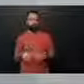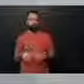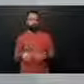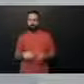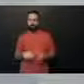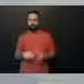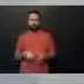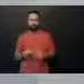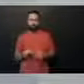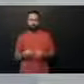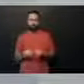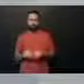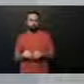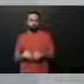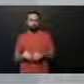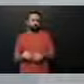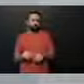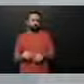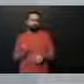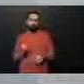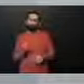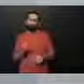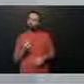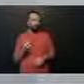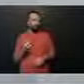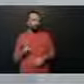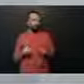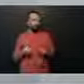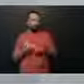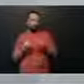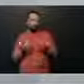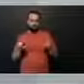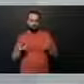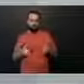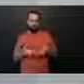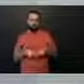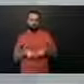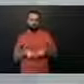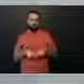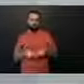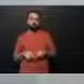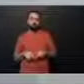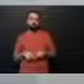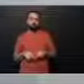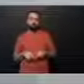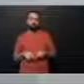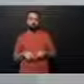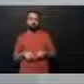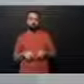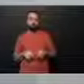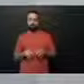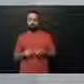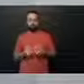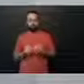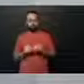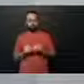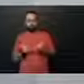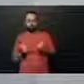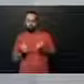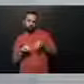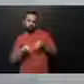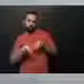centenas, então eu vou guardar aqui as plaquinhas que representam as centenas, e posso decompor e compor